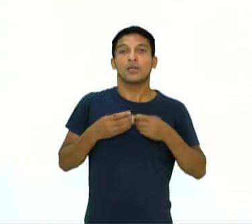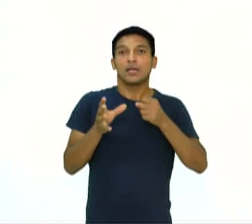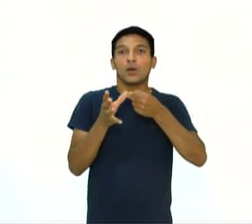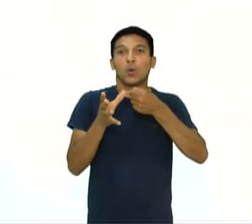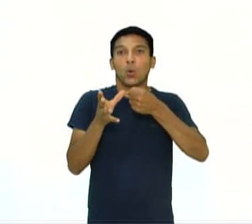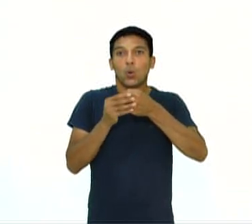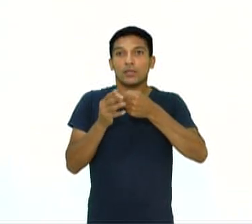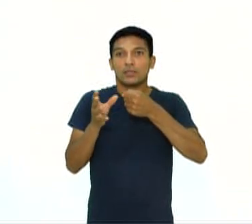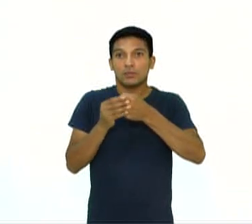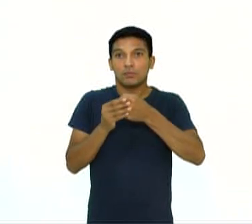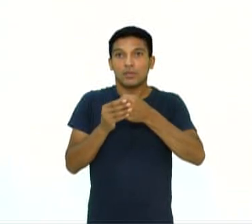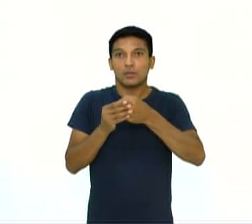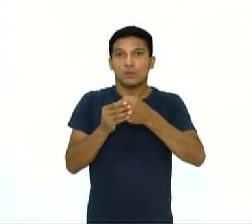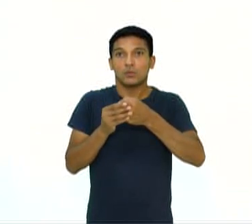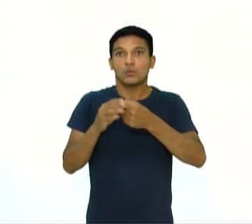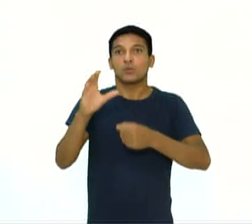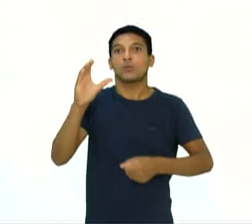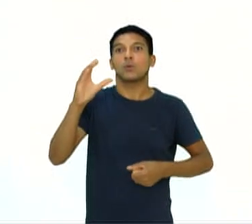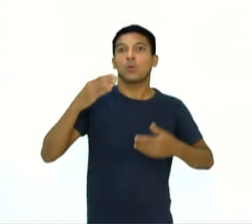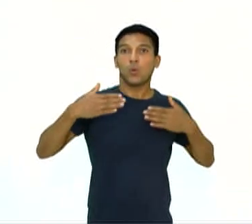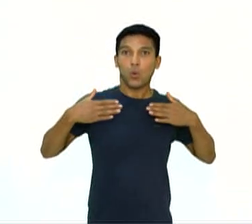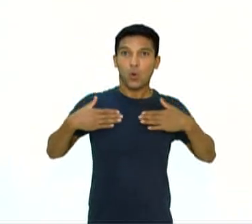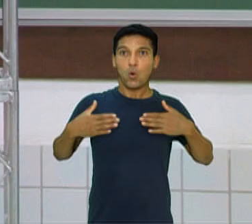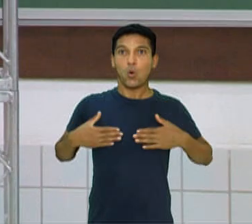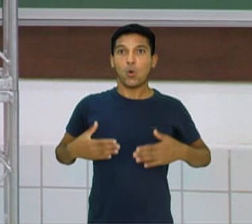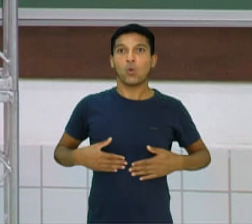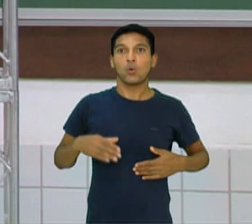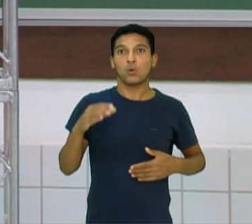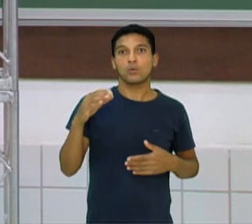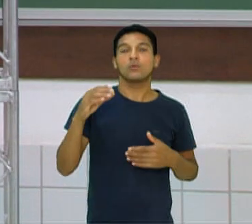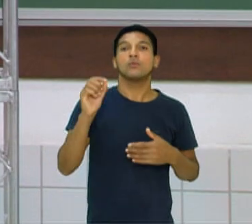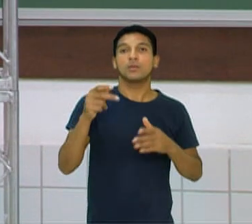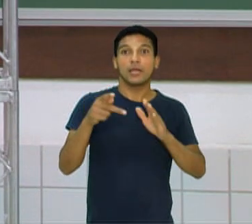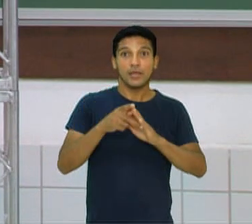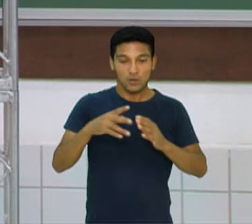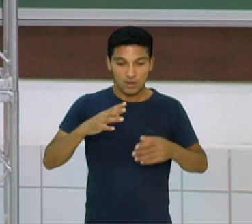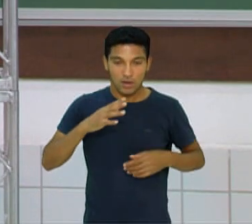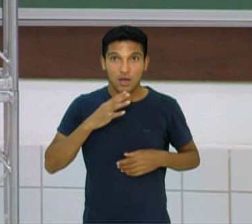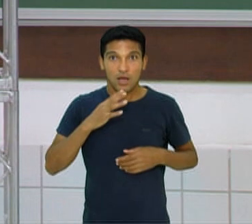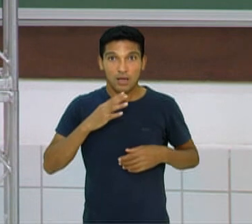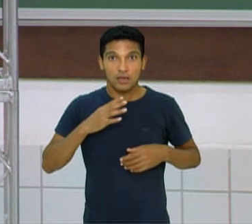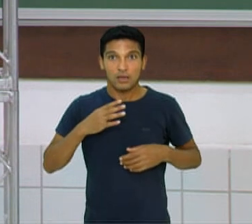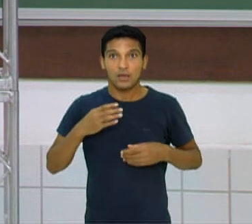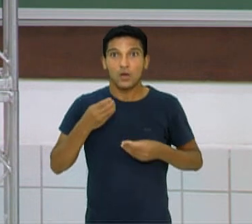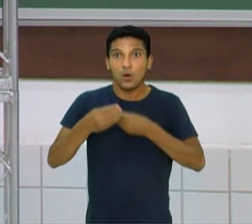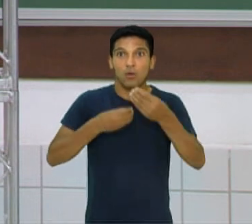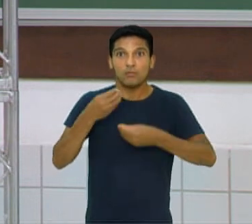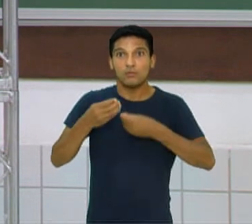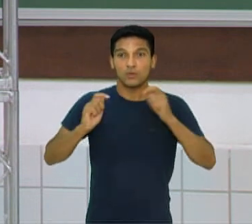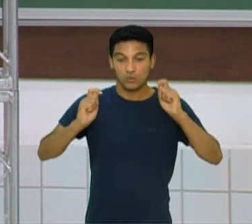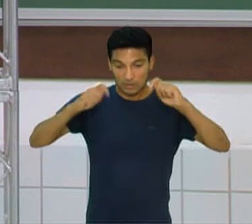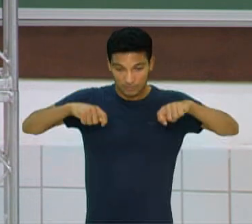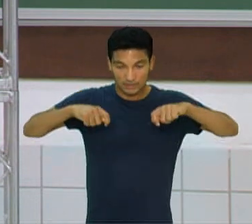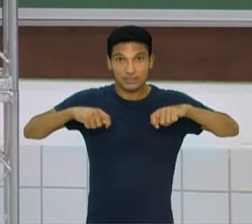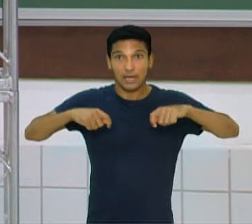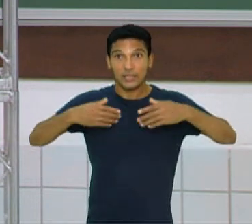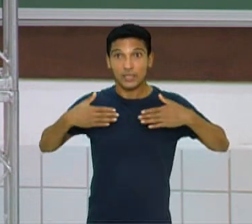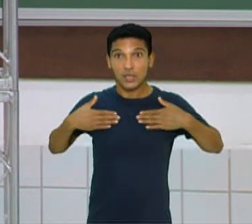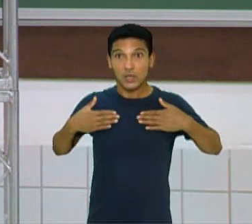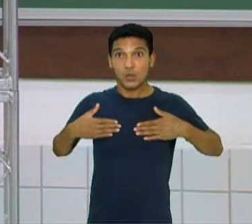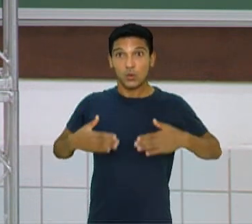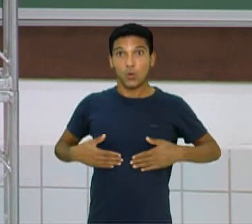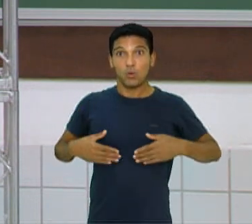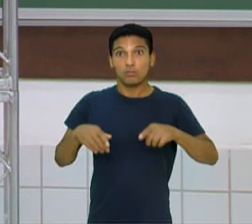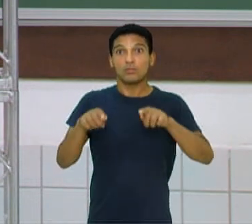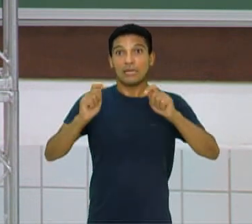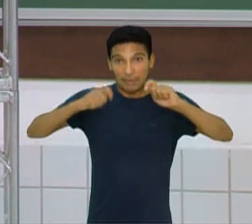assim autoconhecimento corporal? O que é isso? Eu começo a conhecer melhor as minhas possibilidades e os meus